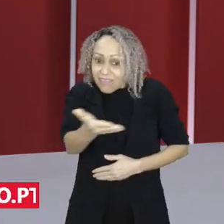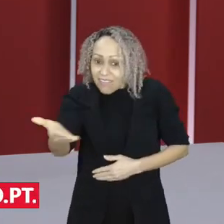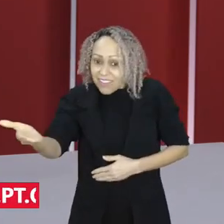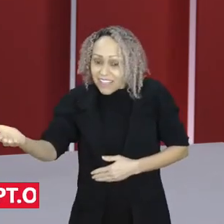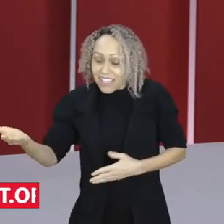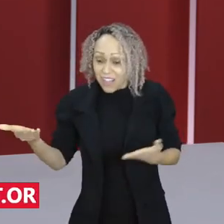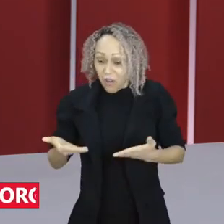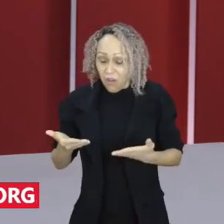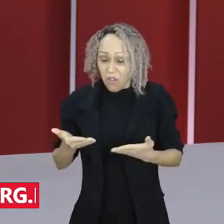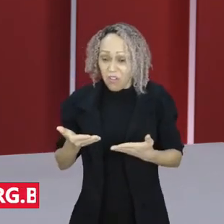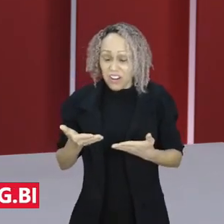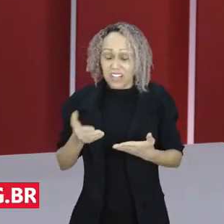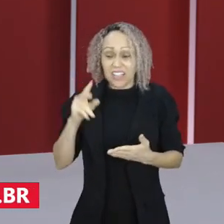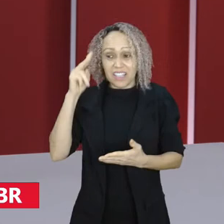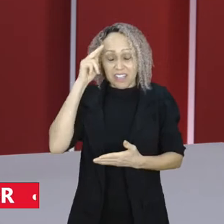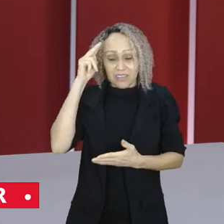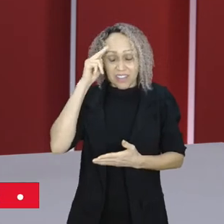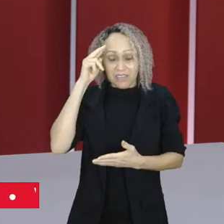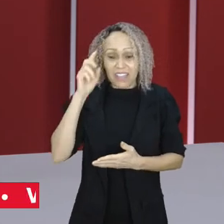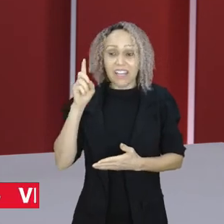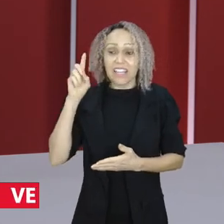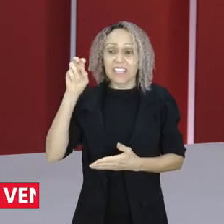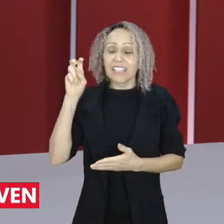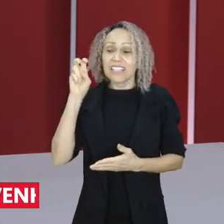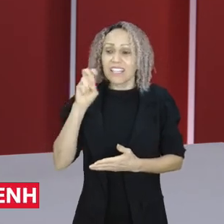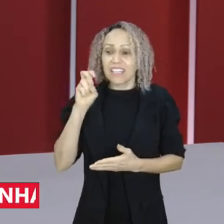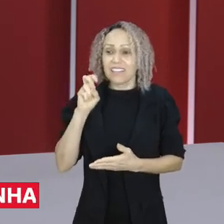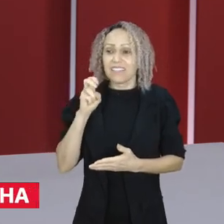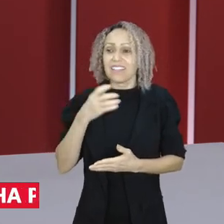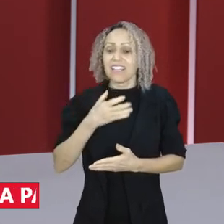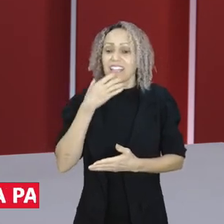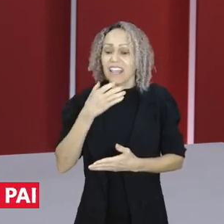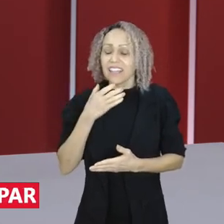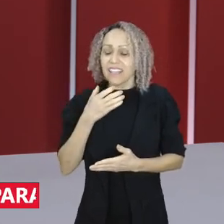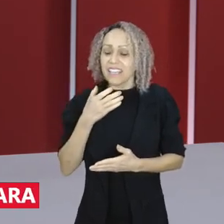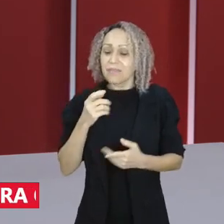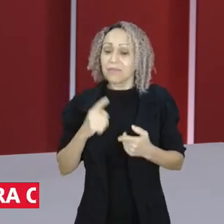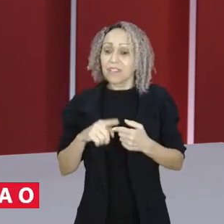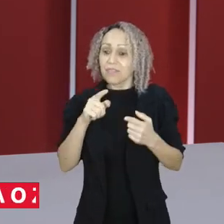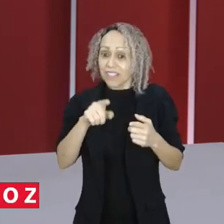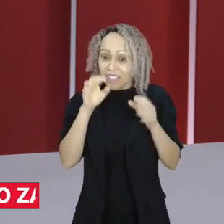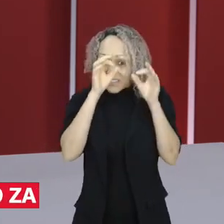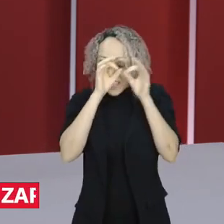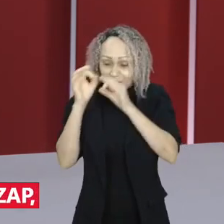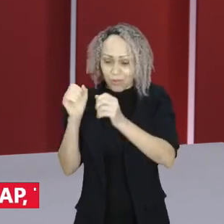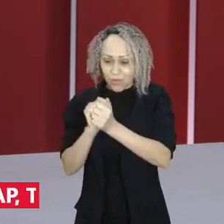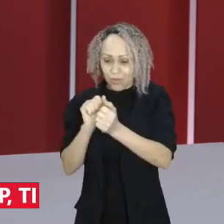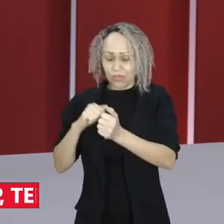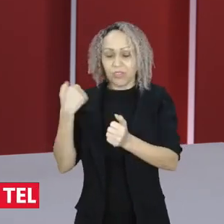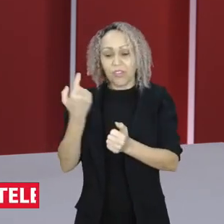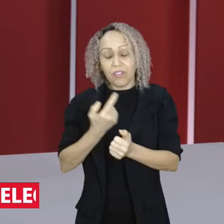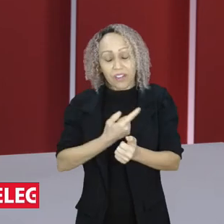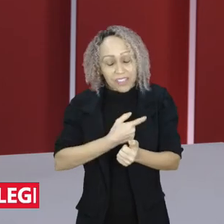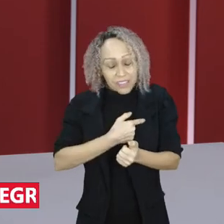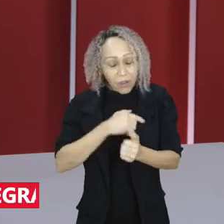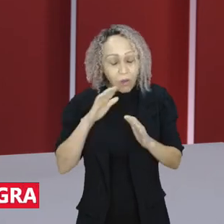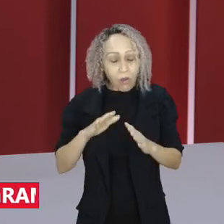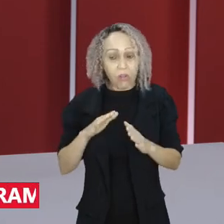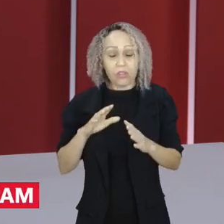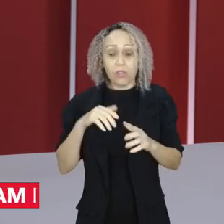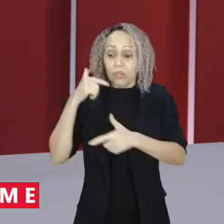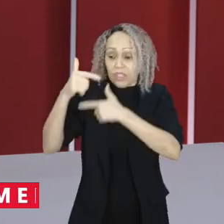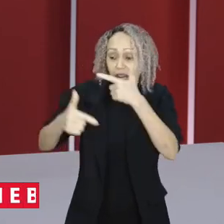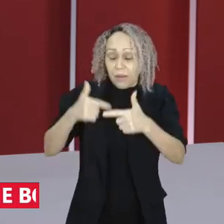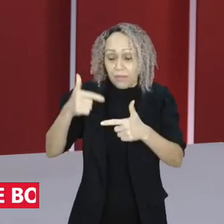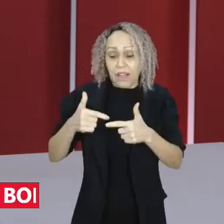vamos aí tem muito trabalho a ser feito ainda pela equipe de transição pelo congresso nacional e a gente atualiza que você diariamente